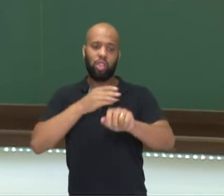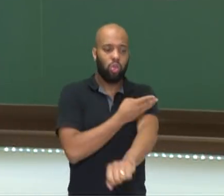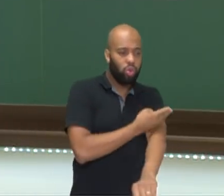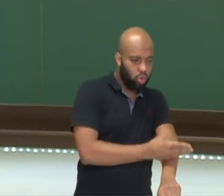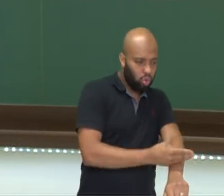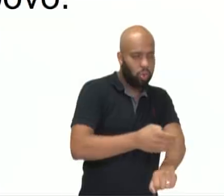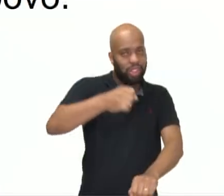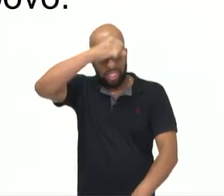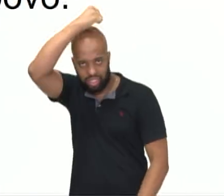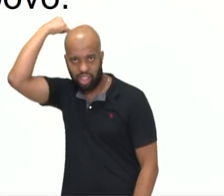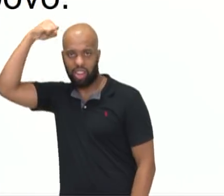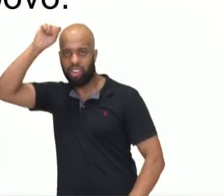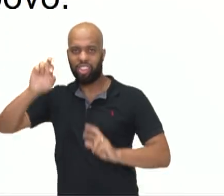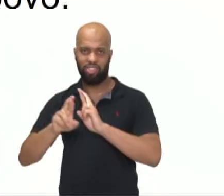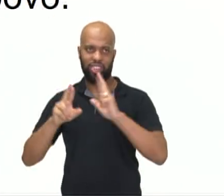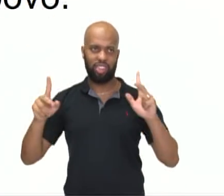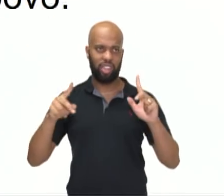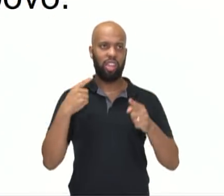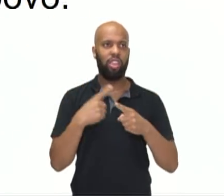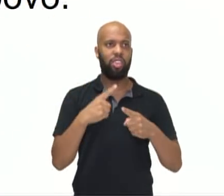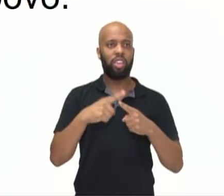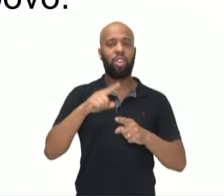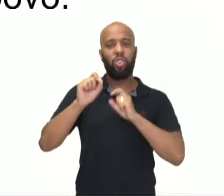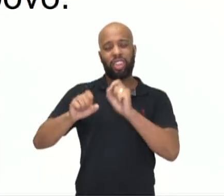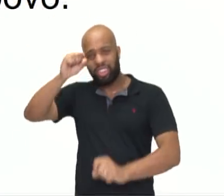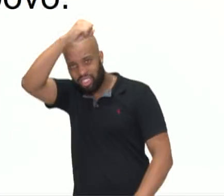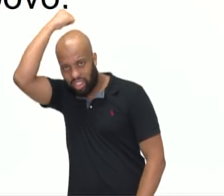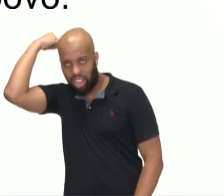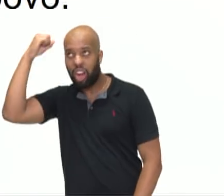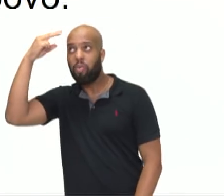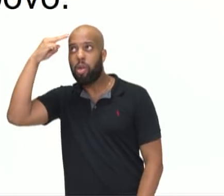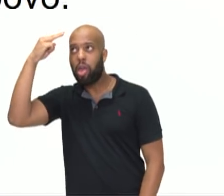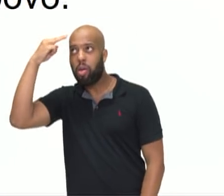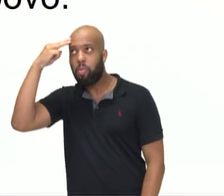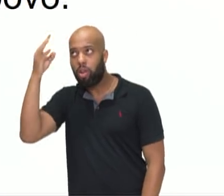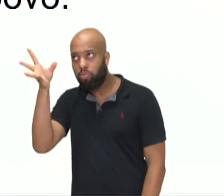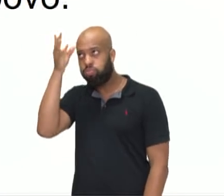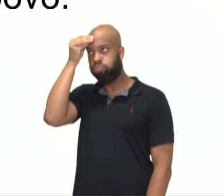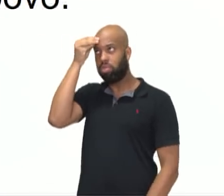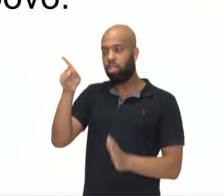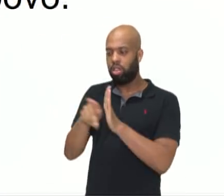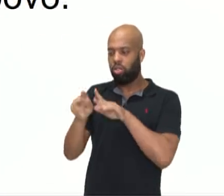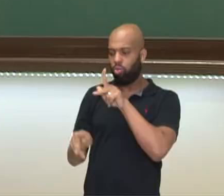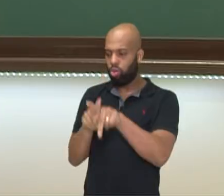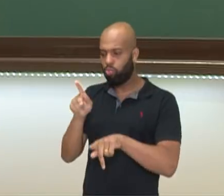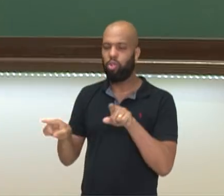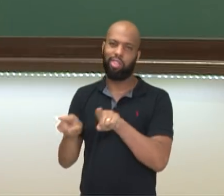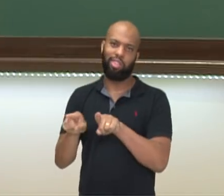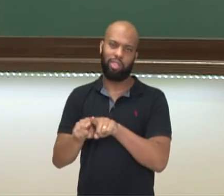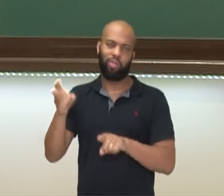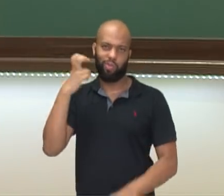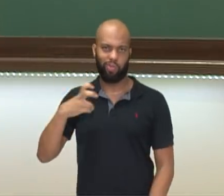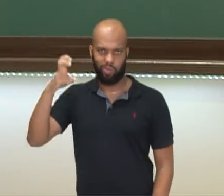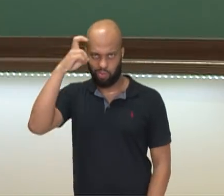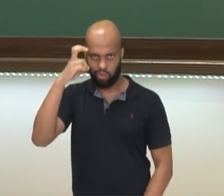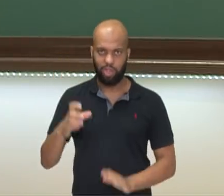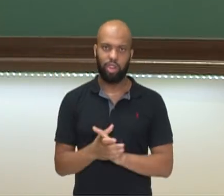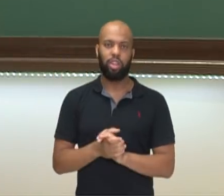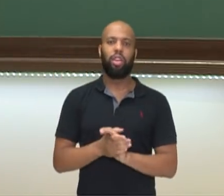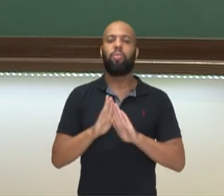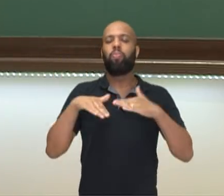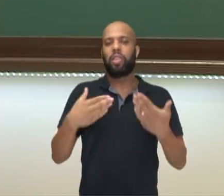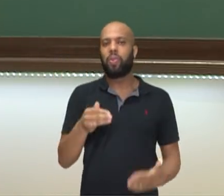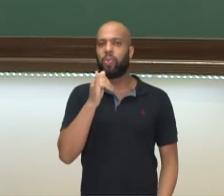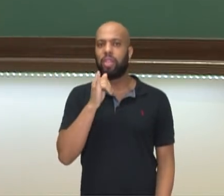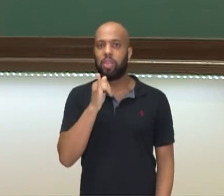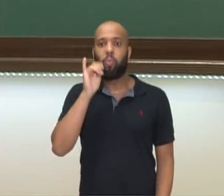sagrado. Relembram um fato sagrado que ficou na memória do povo ou desta cultura. Então, ainda que vire